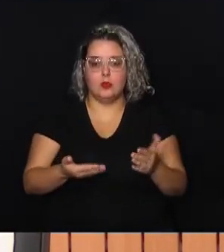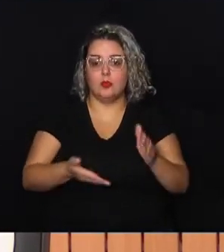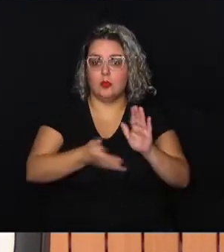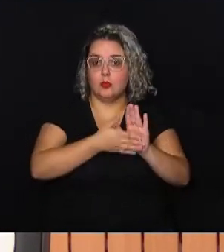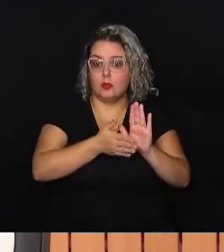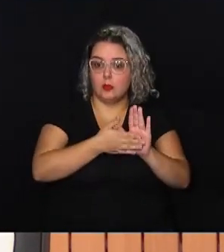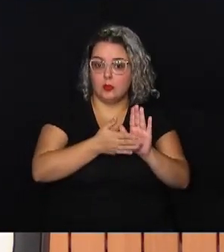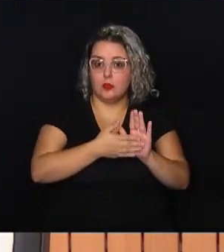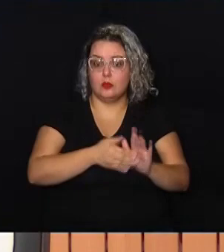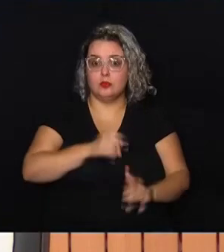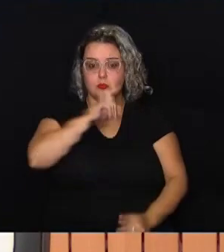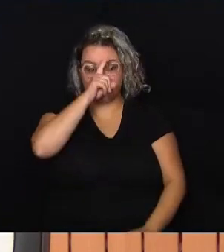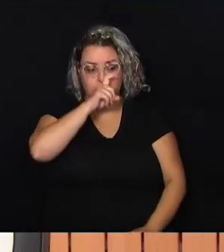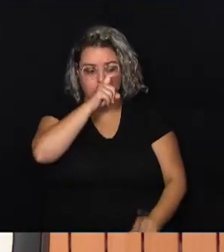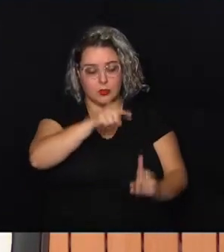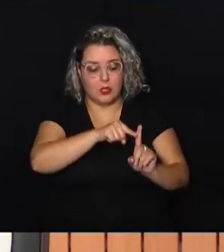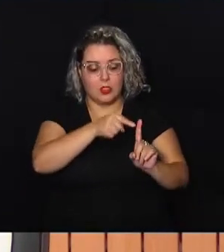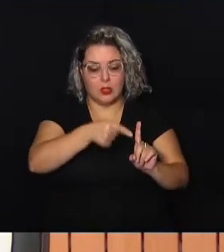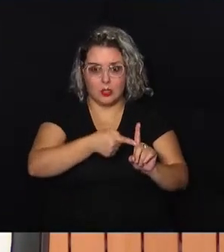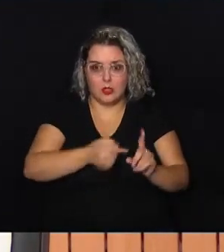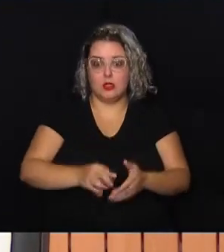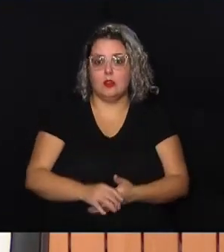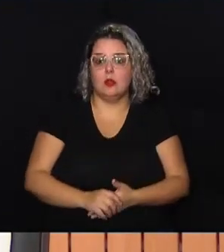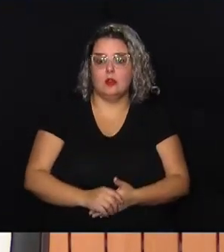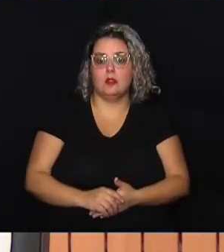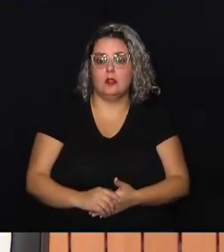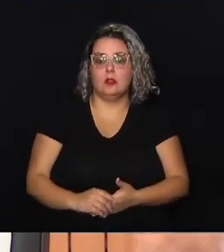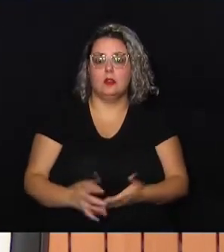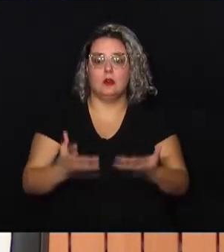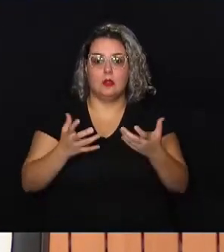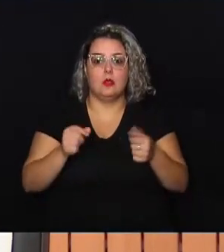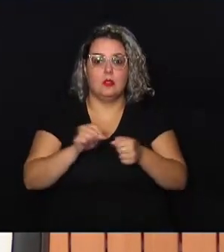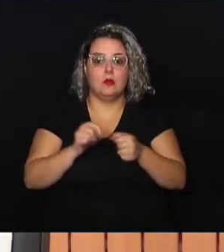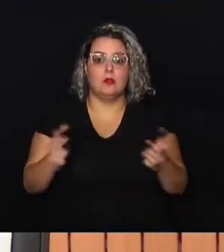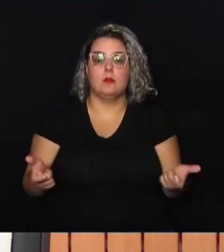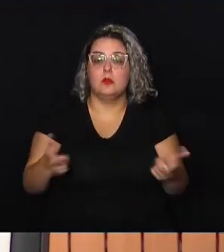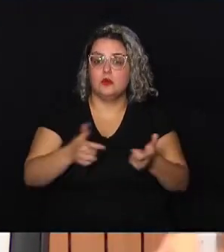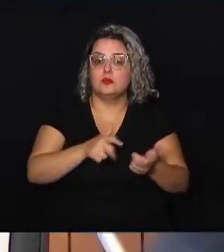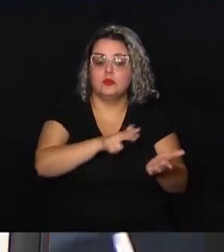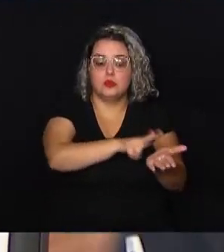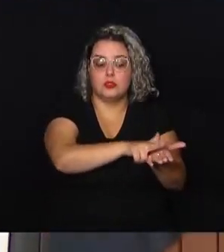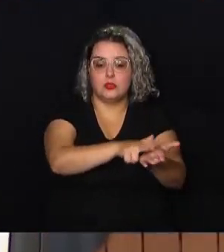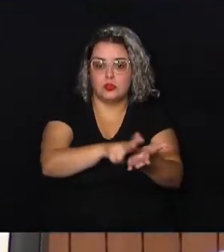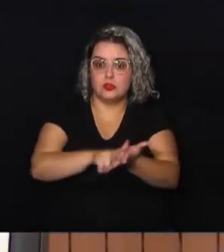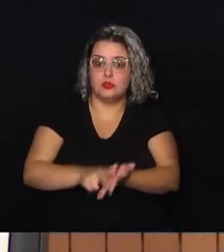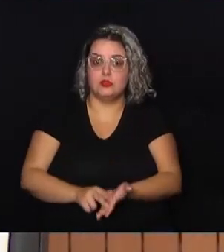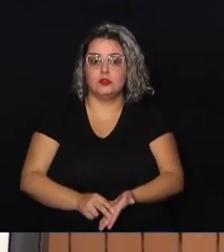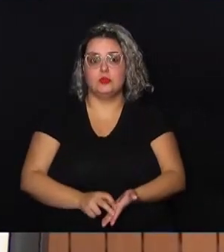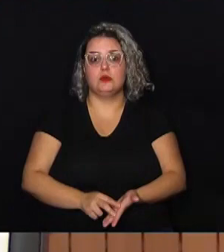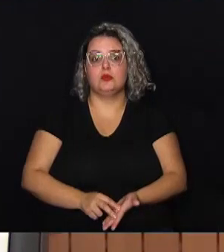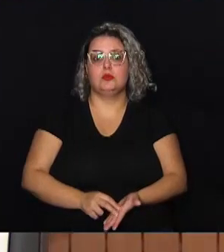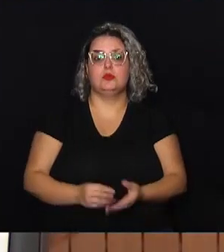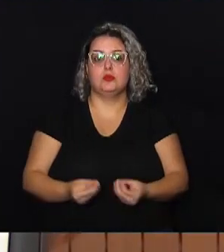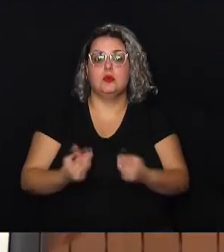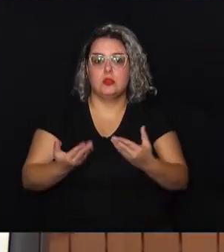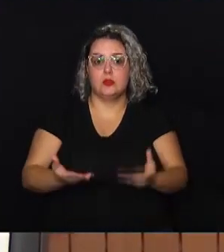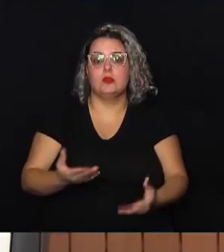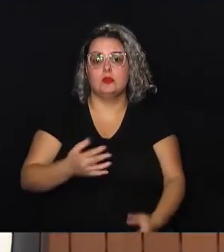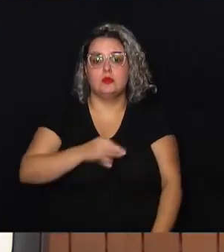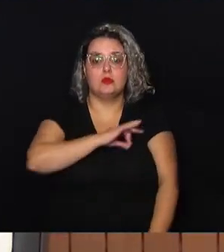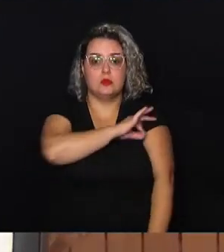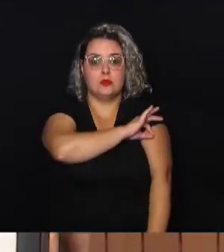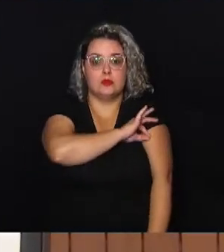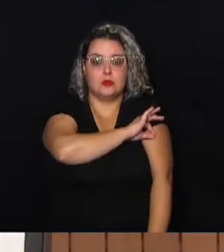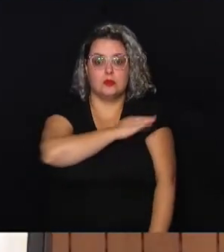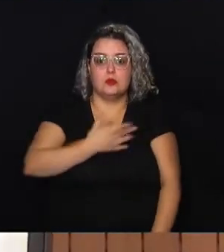da maternidade, porque a maternidade quer fazer uma diminuição dos leitos de oferta para a prefeitura, o que nos